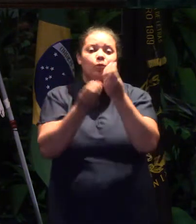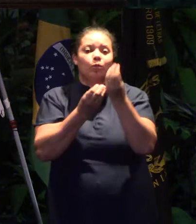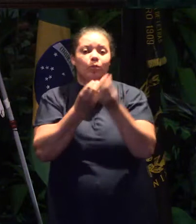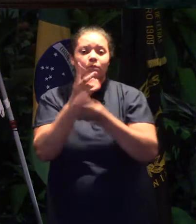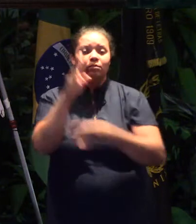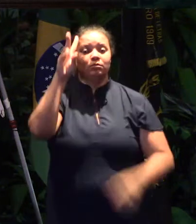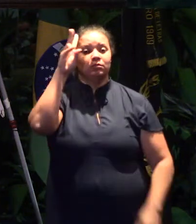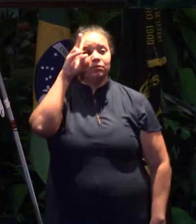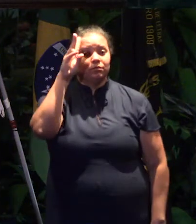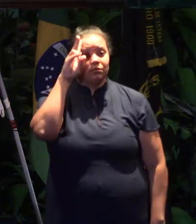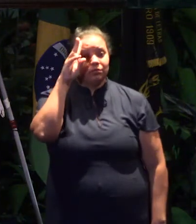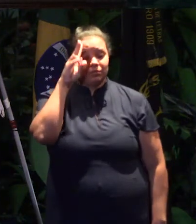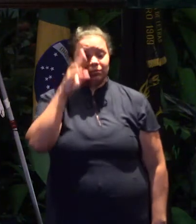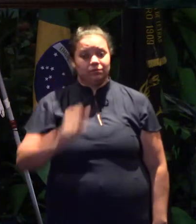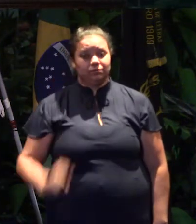como coautor daquilo que lê.